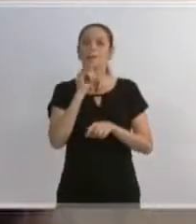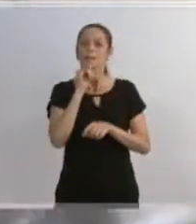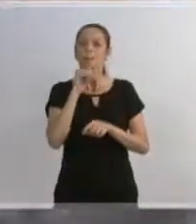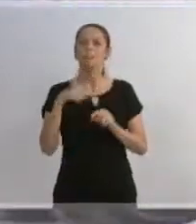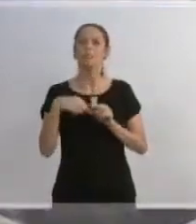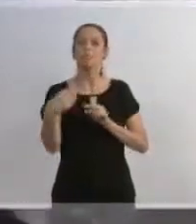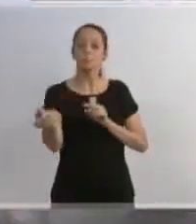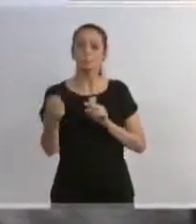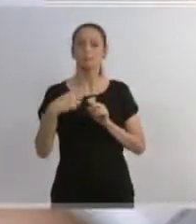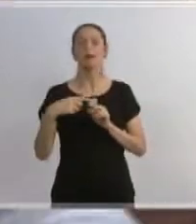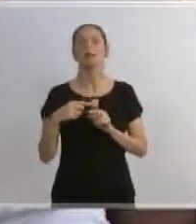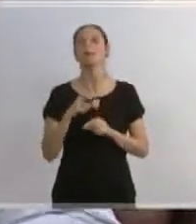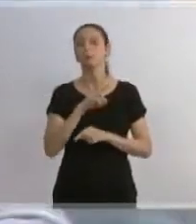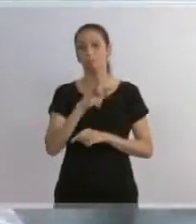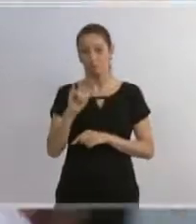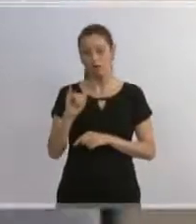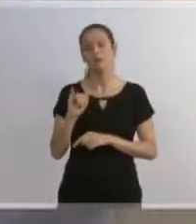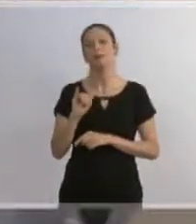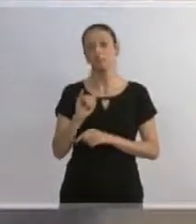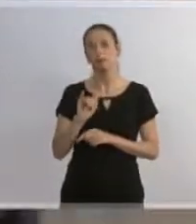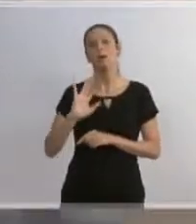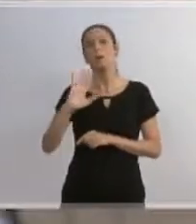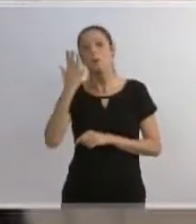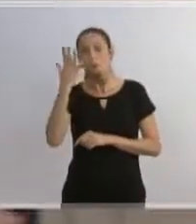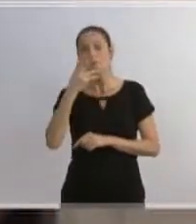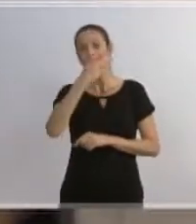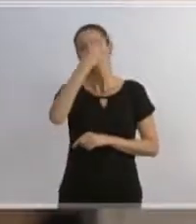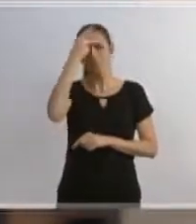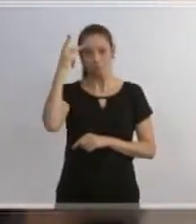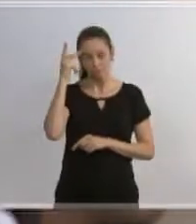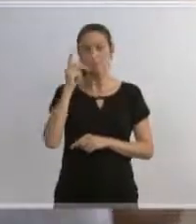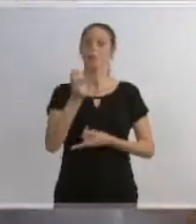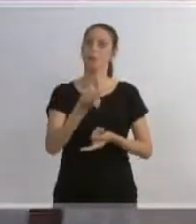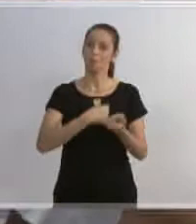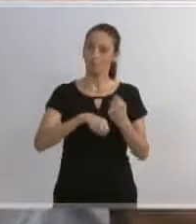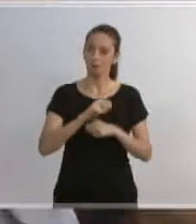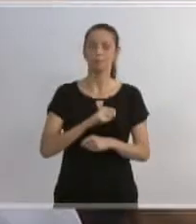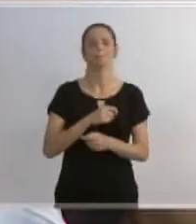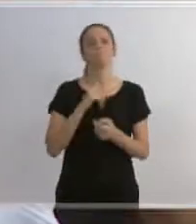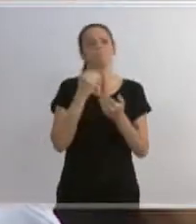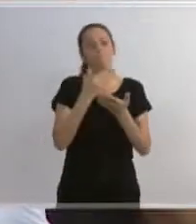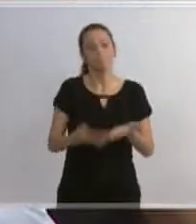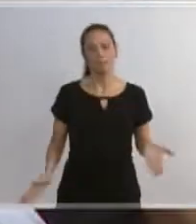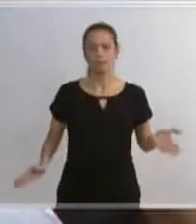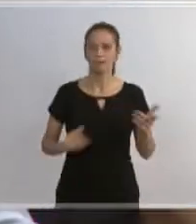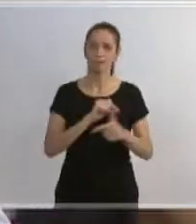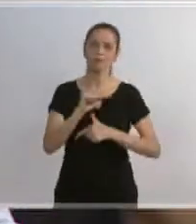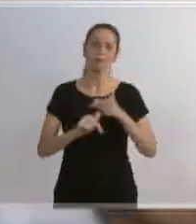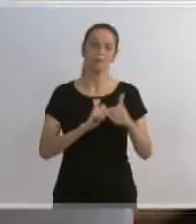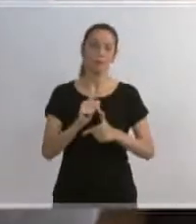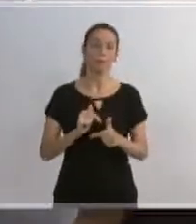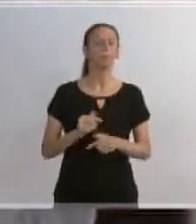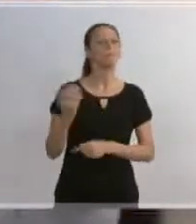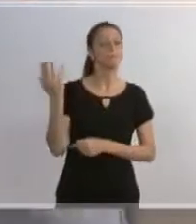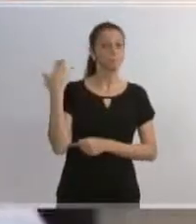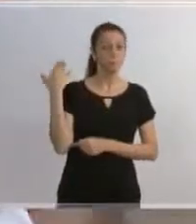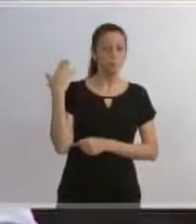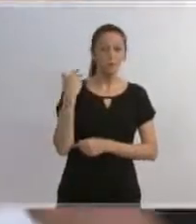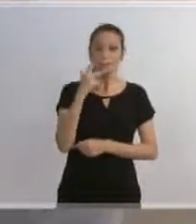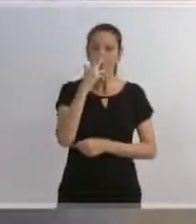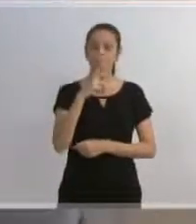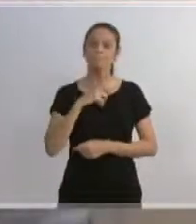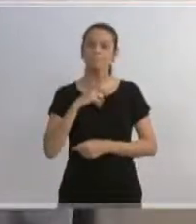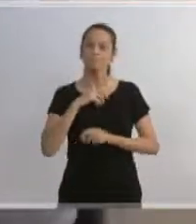vai facilitar ainda outros cobradores a poderem vir a ser demitidos, sim. O projeto é claro, só que antes passava pelo crivo, uma avaliação mais